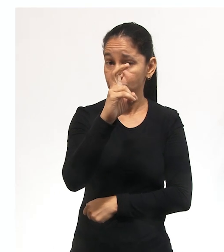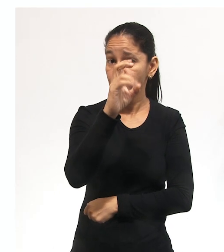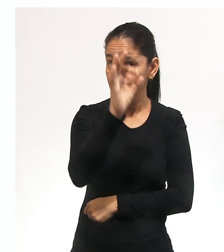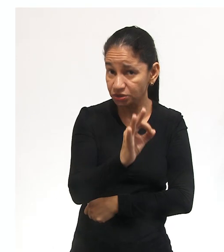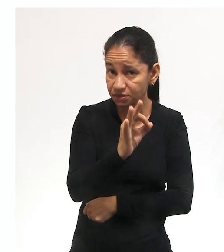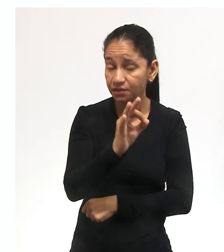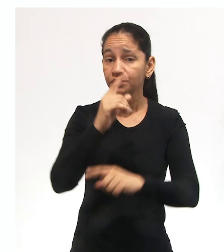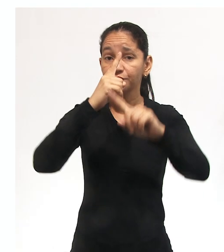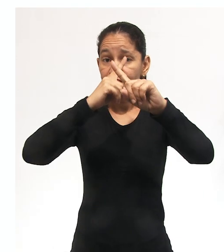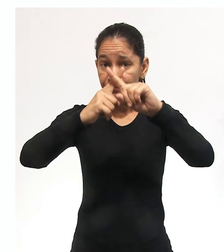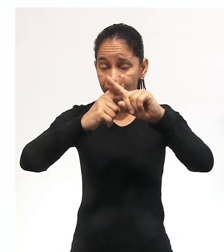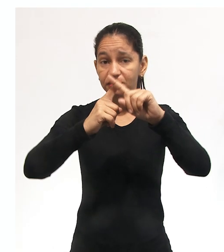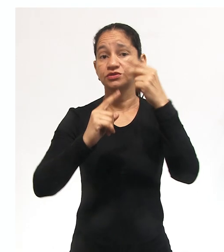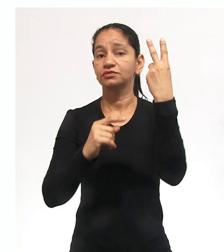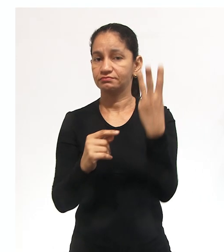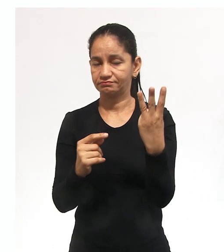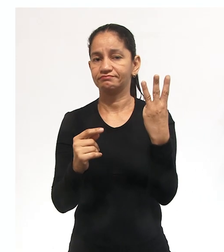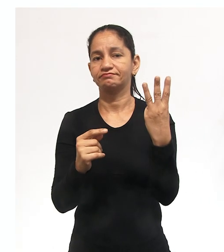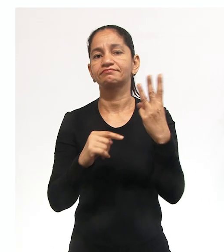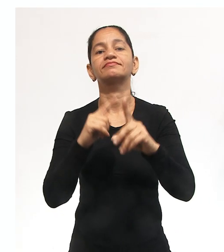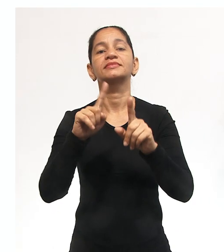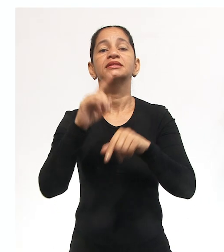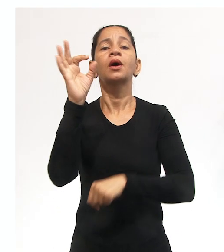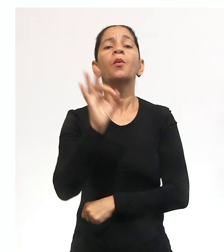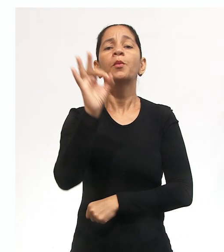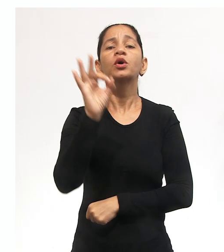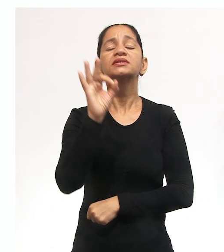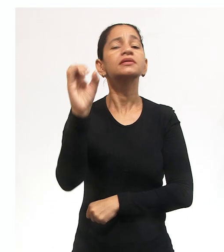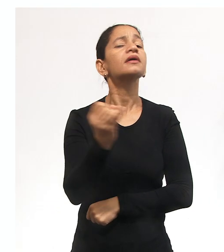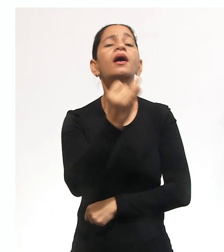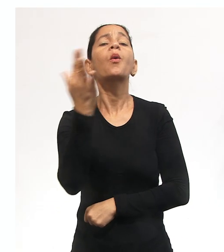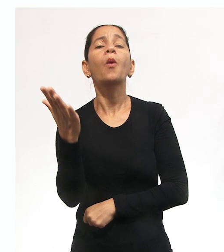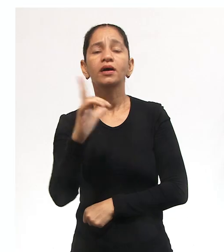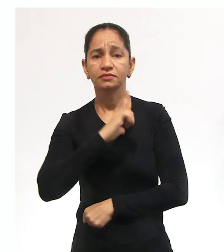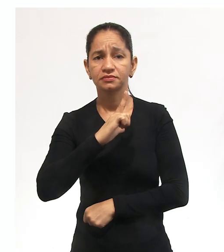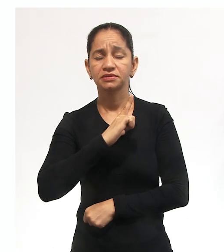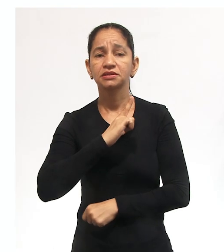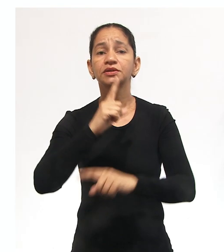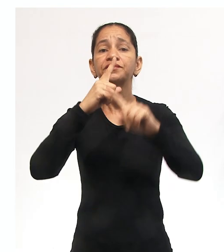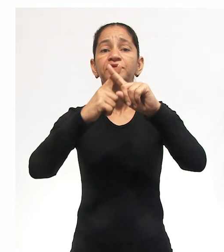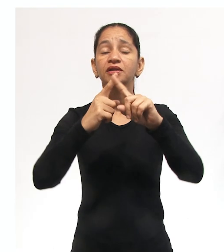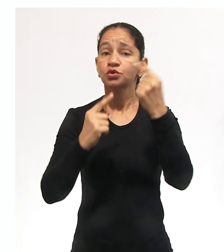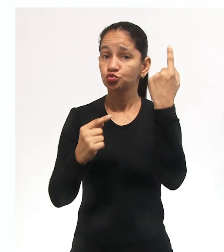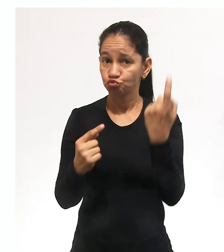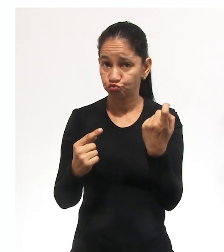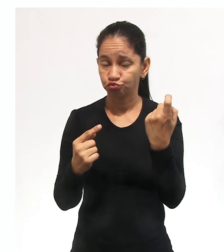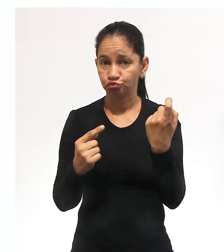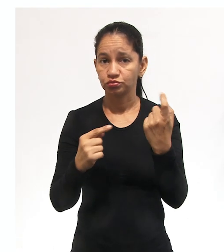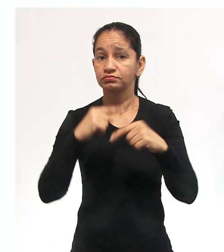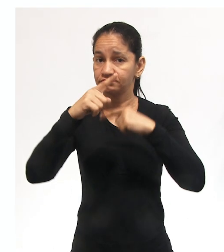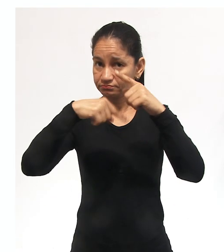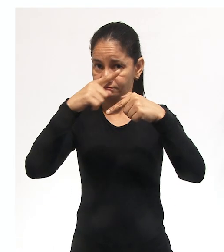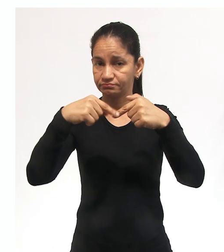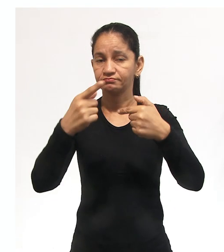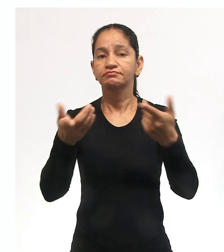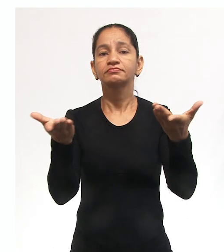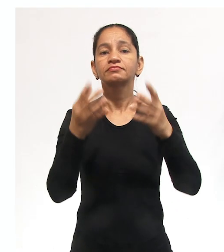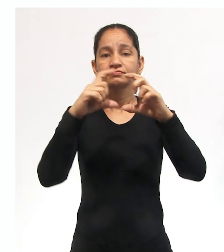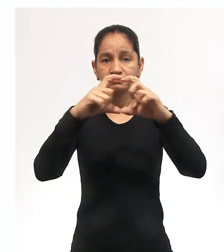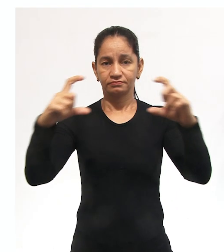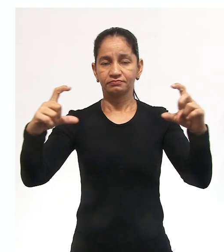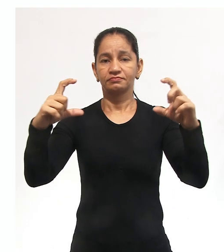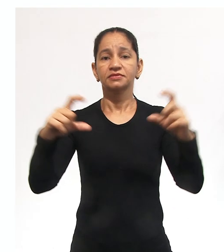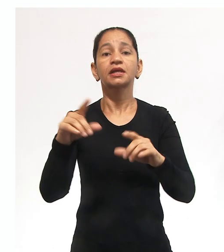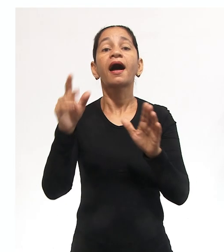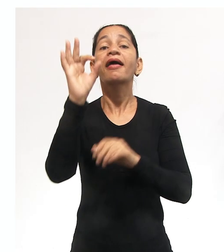1,5% vezes 3, a taxa ao trimestre que eu quero descobrir, vezes 1, né? A taxa vezes 1